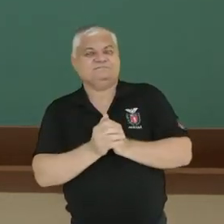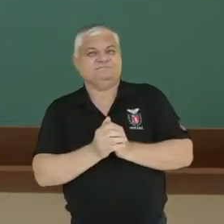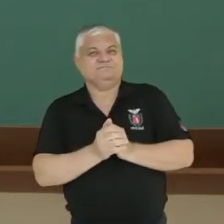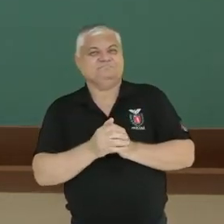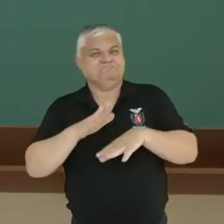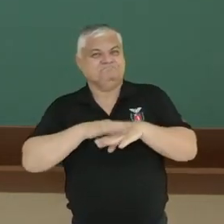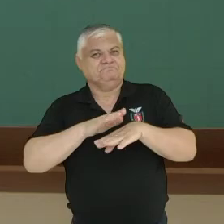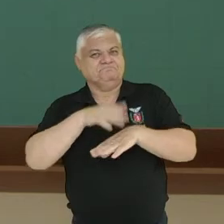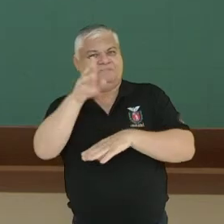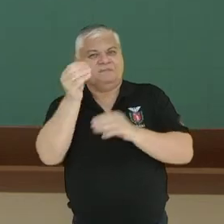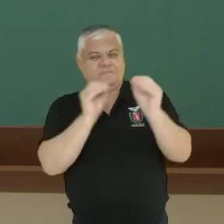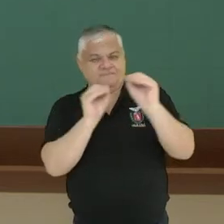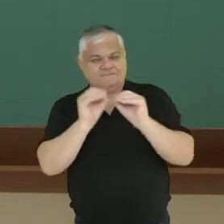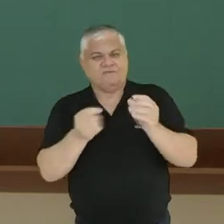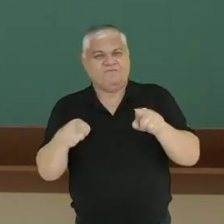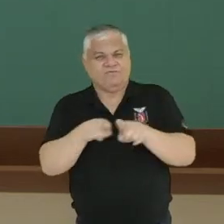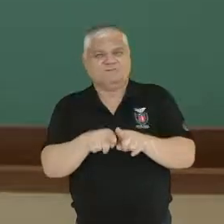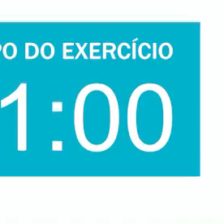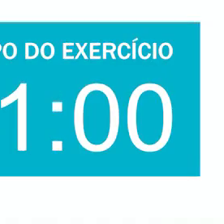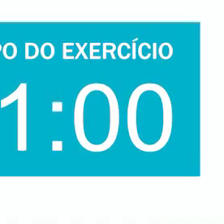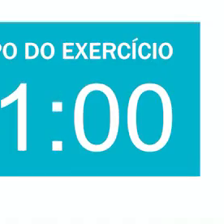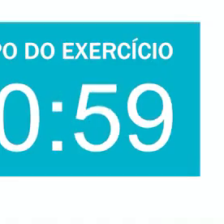Então, substituo, já já a gente volta.